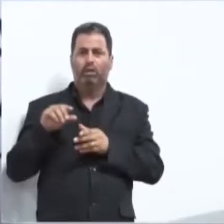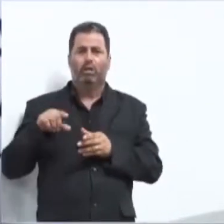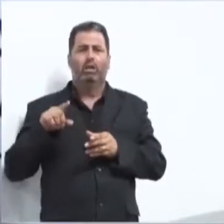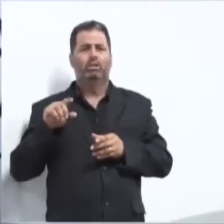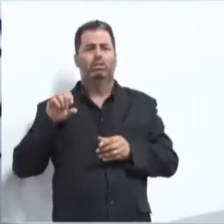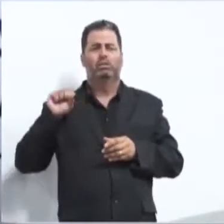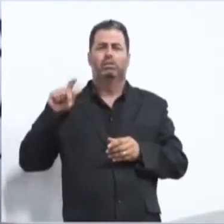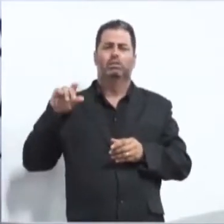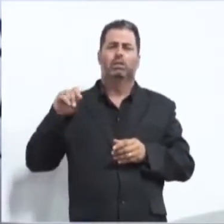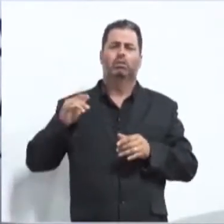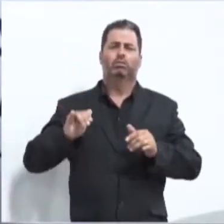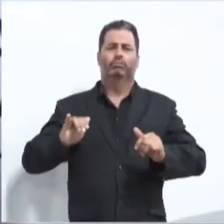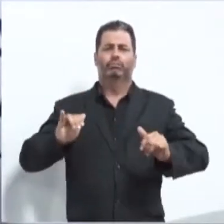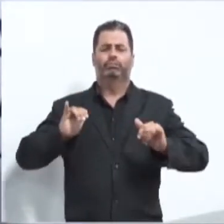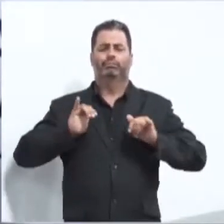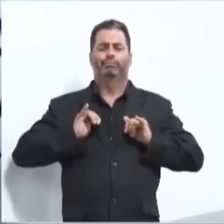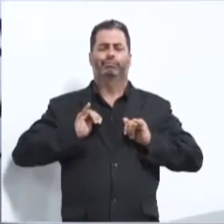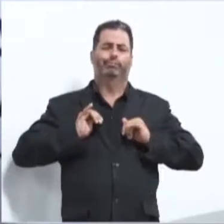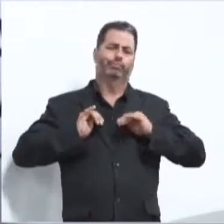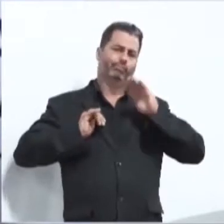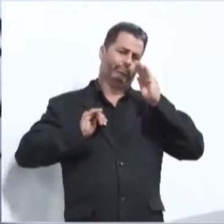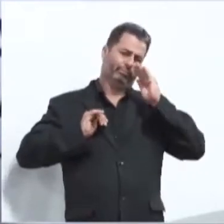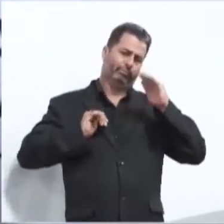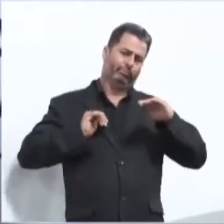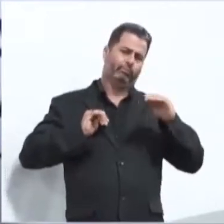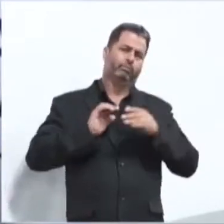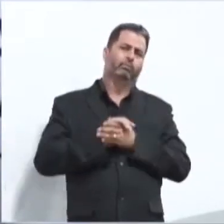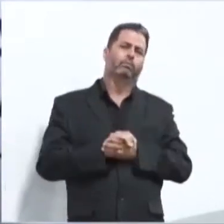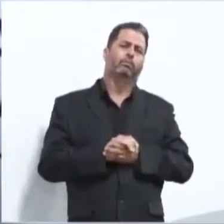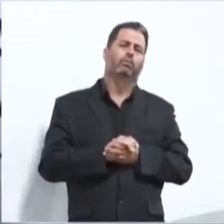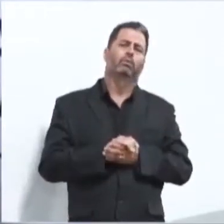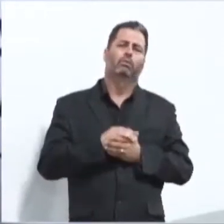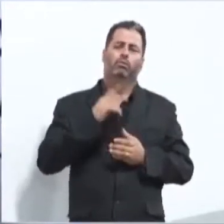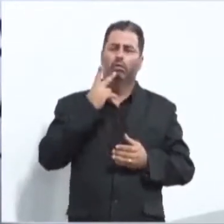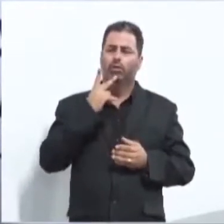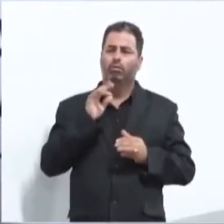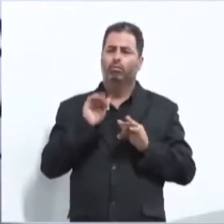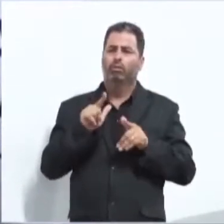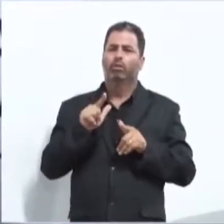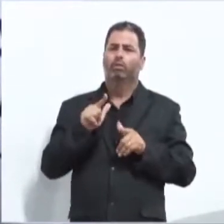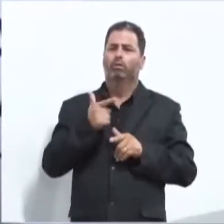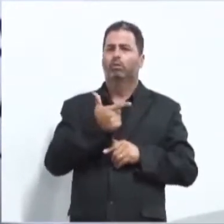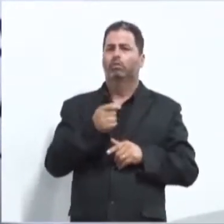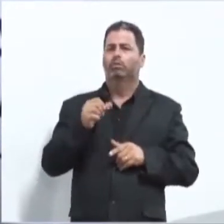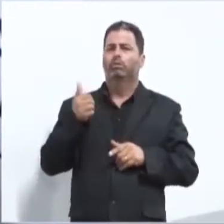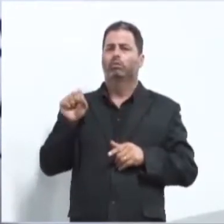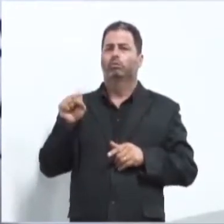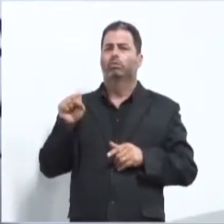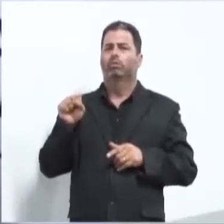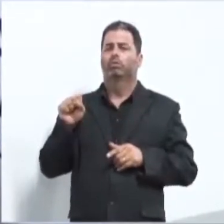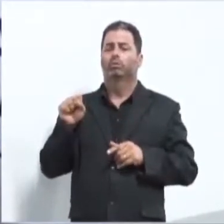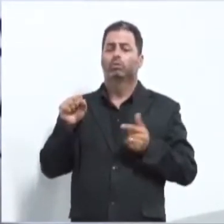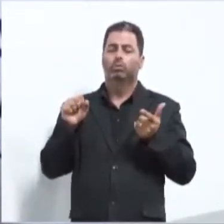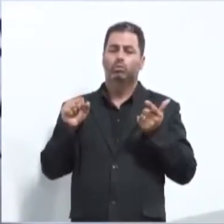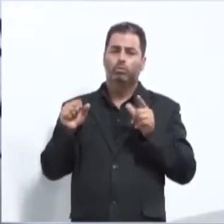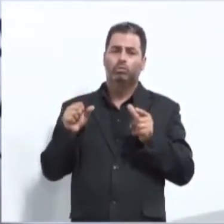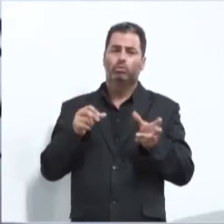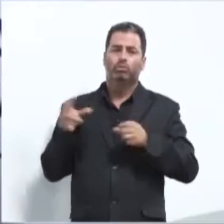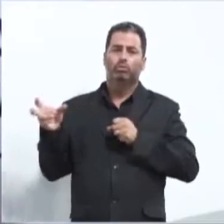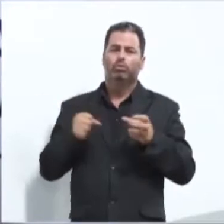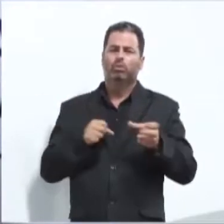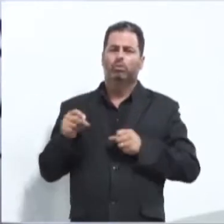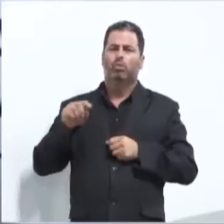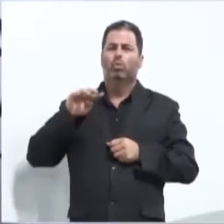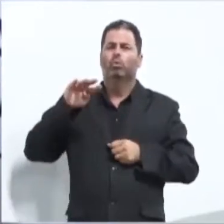que arrecada e aqui declarou no final de 2018 que tem um faturamento total de quatro bis